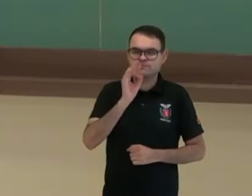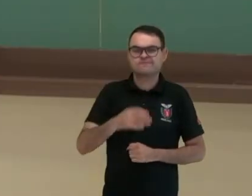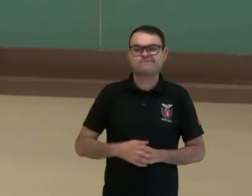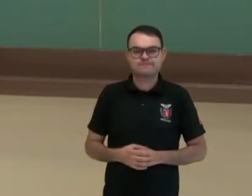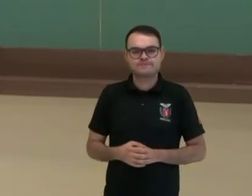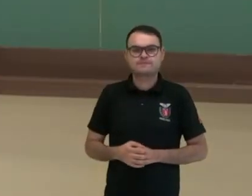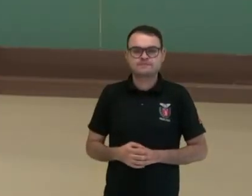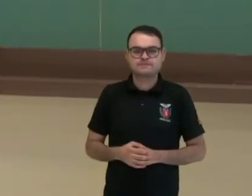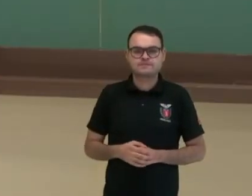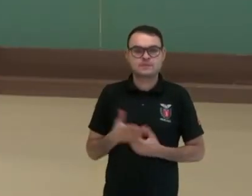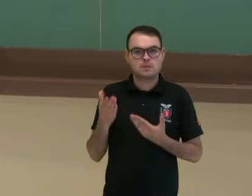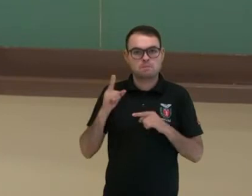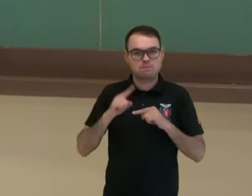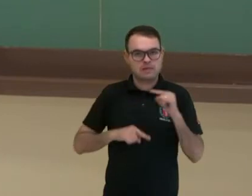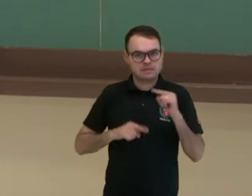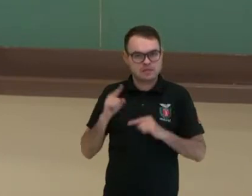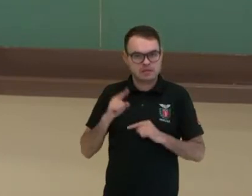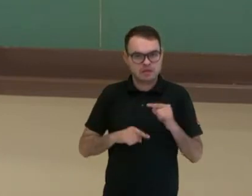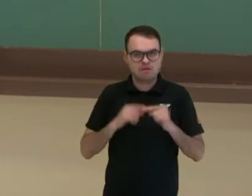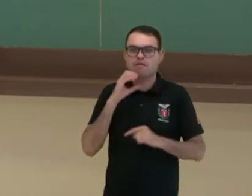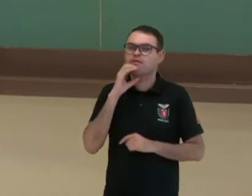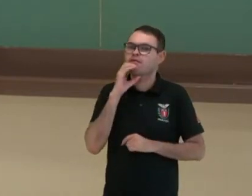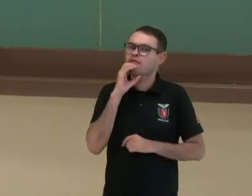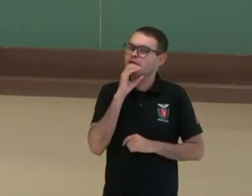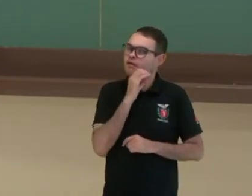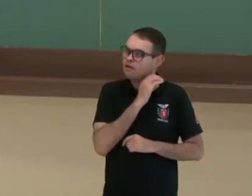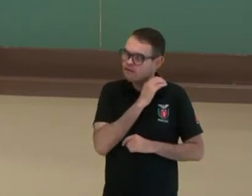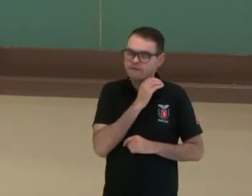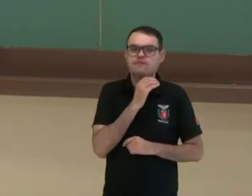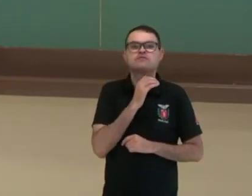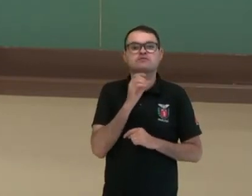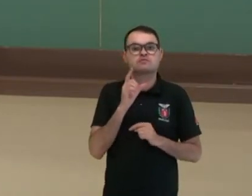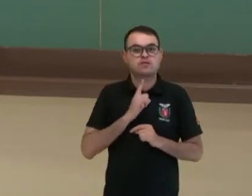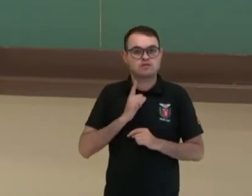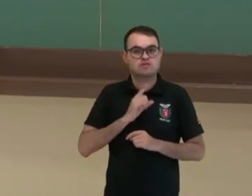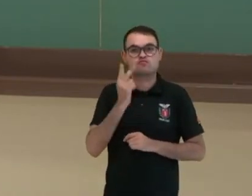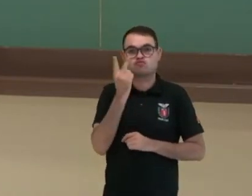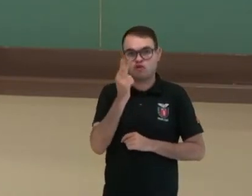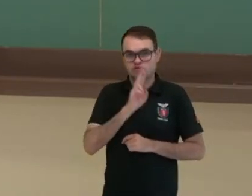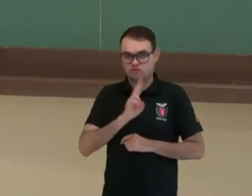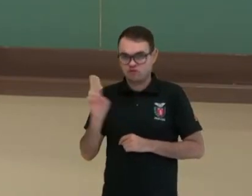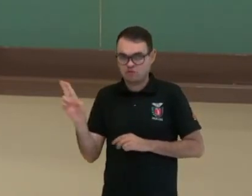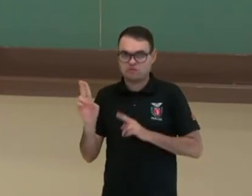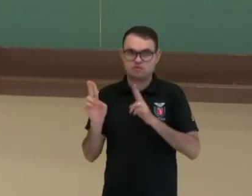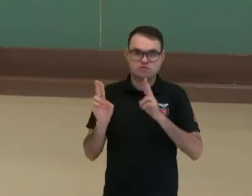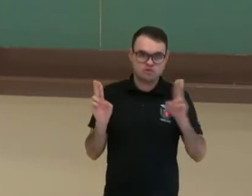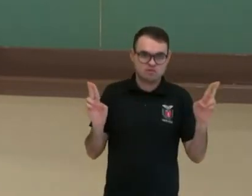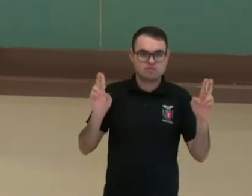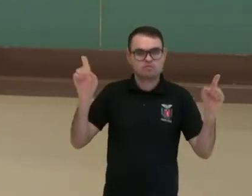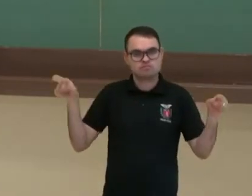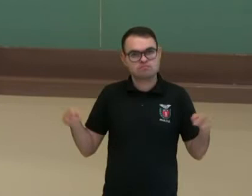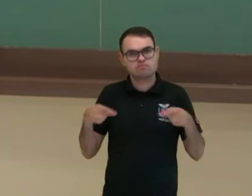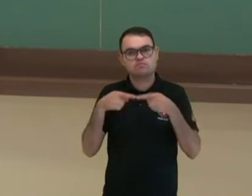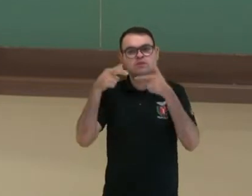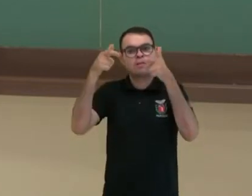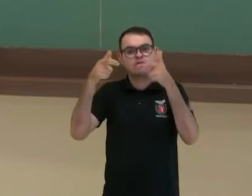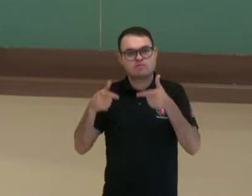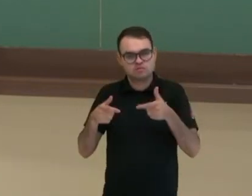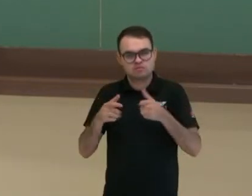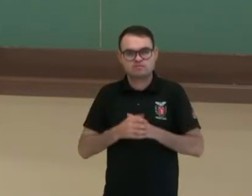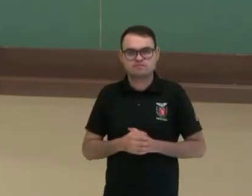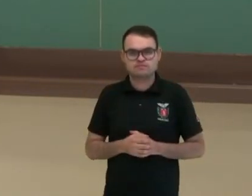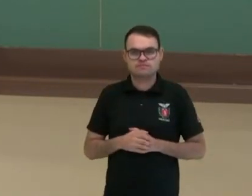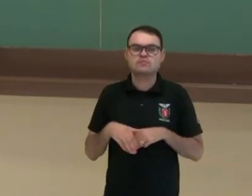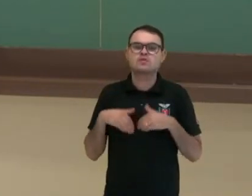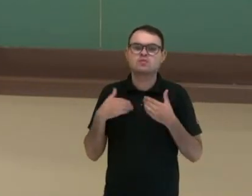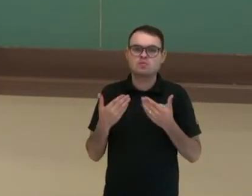Então, esse material que o vulcão expele, ele tem dois nomes diferentes. de acordo com a sua localização. Quando